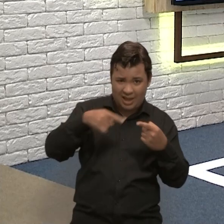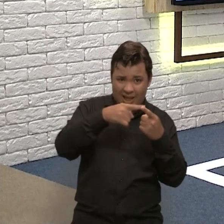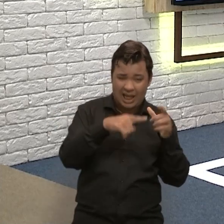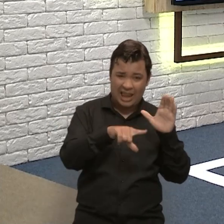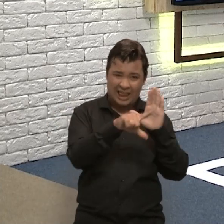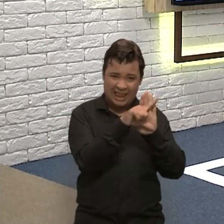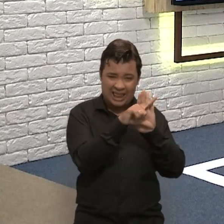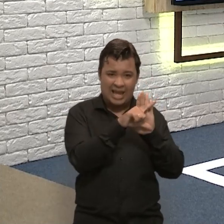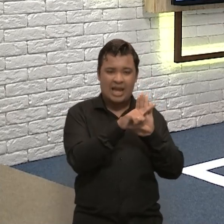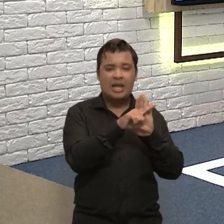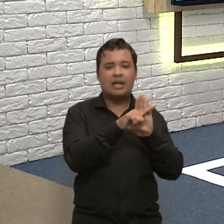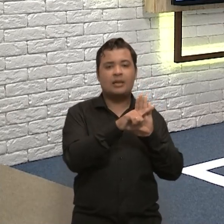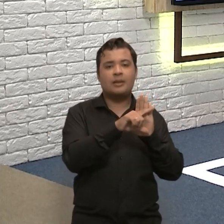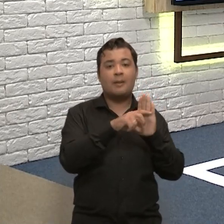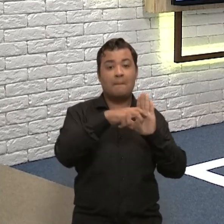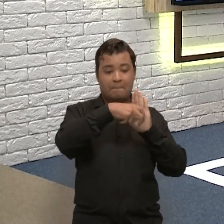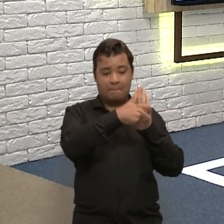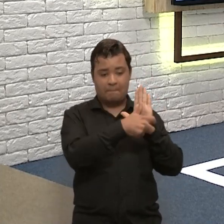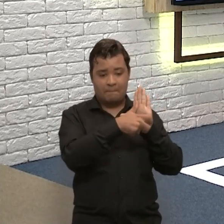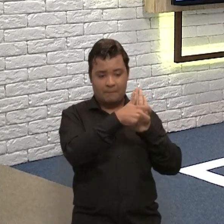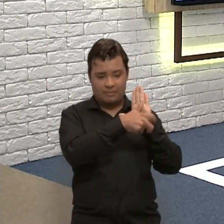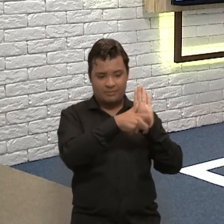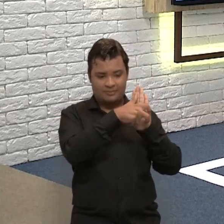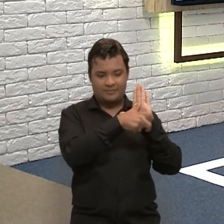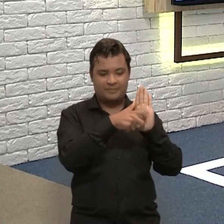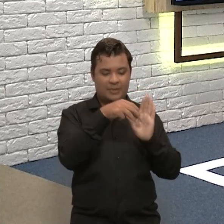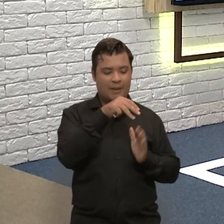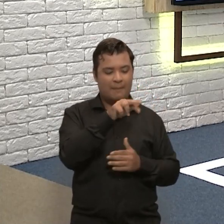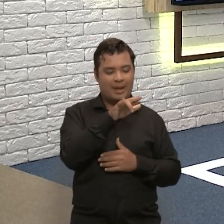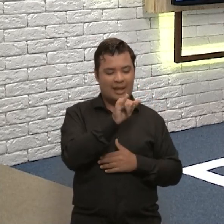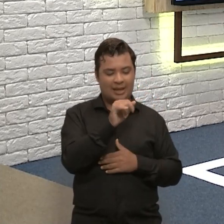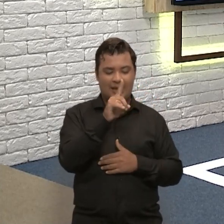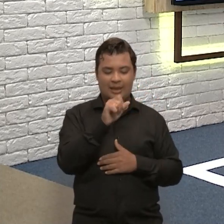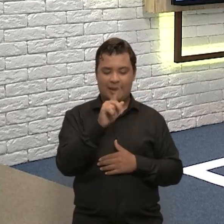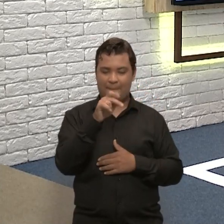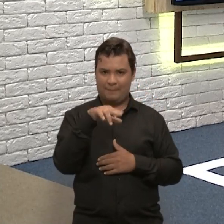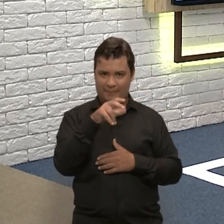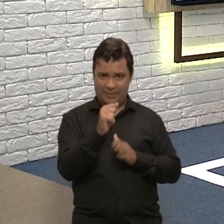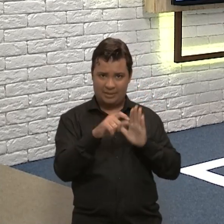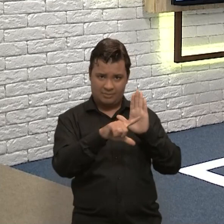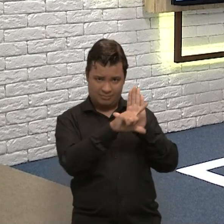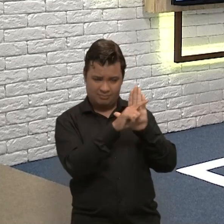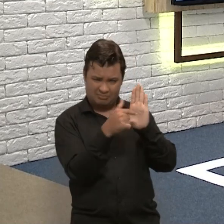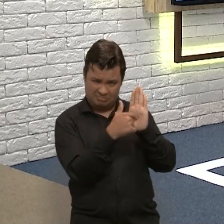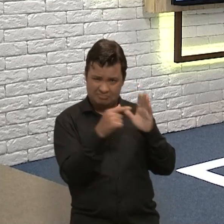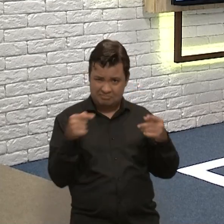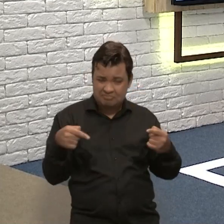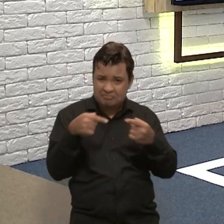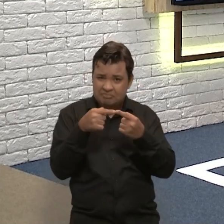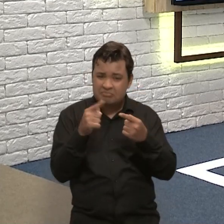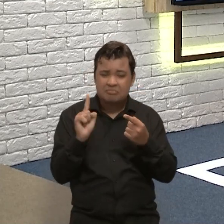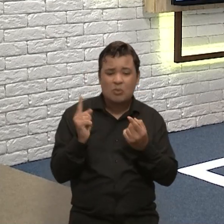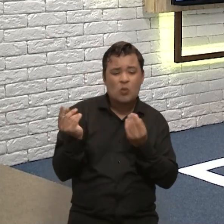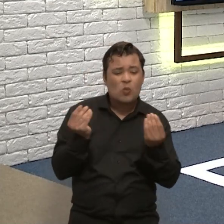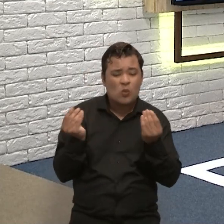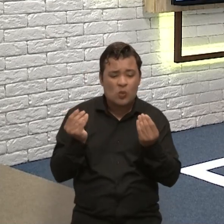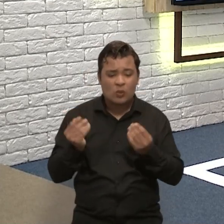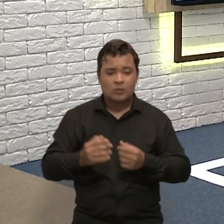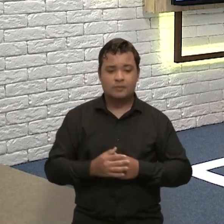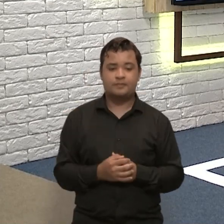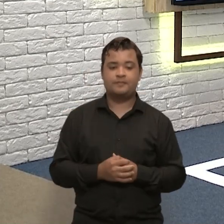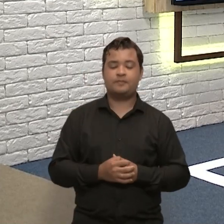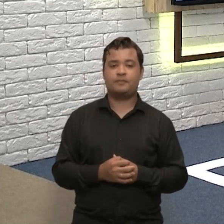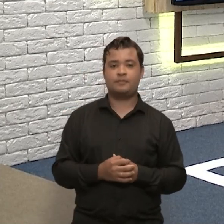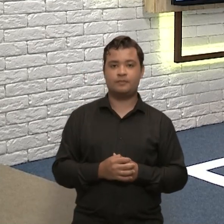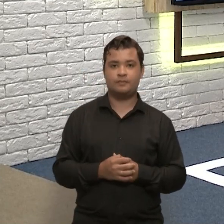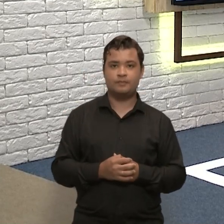Penha, né? São chamados grupos reflexivos para homens autores de violência doméstica. Explica um pouquinho para a gente. Bom, os